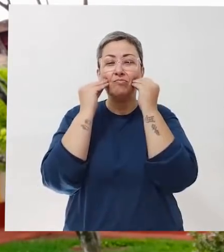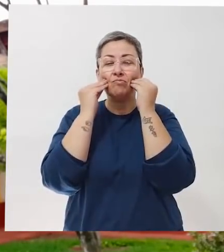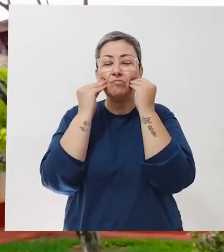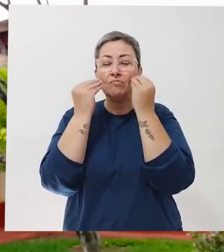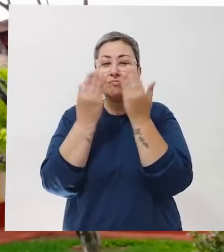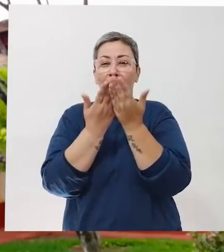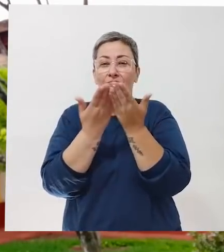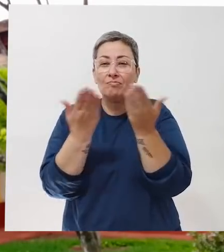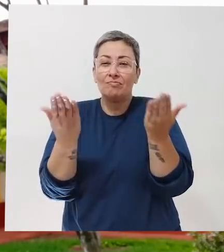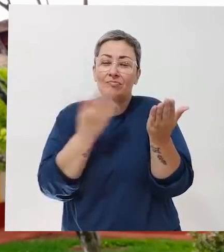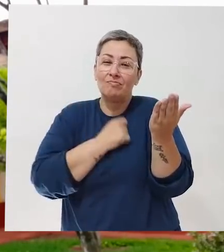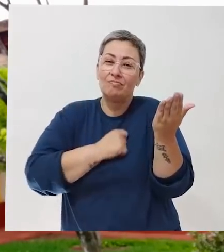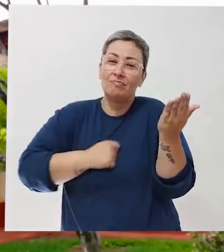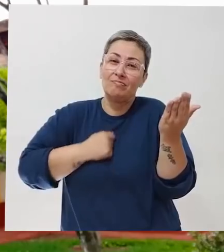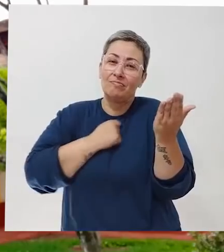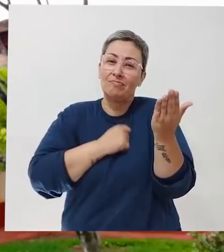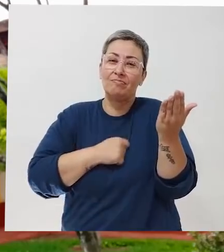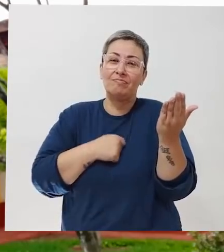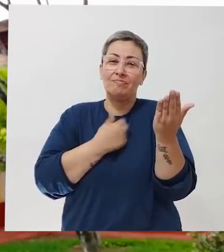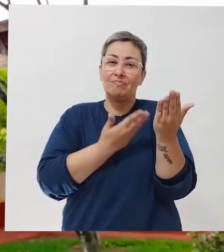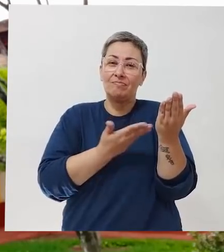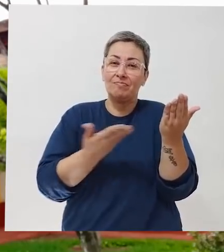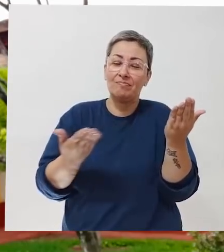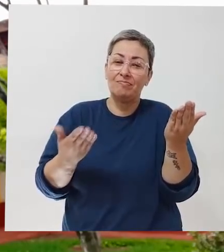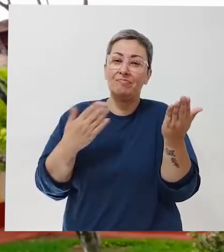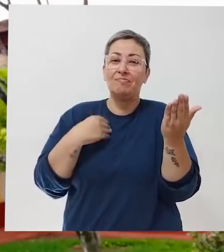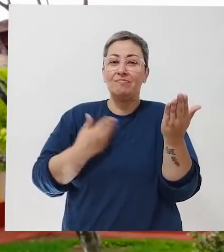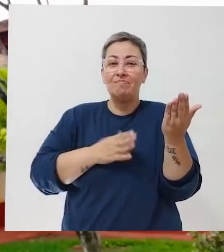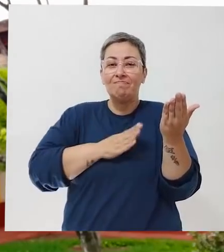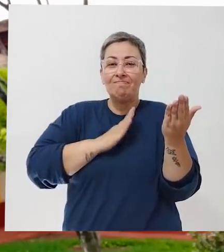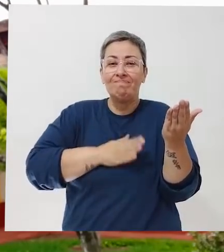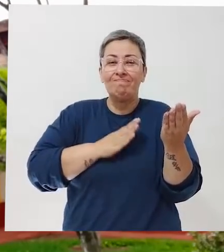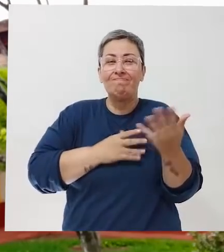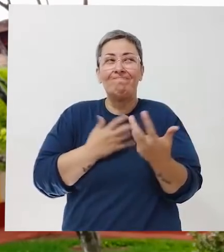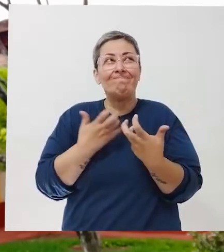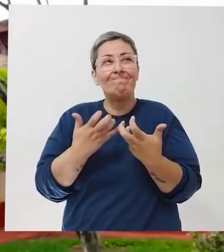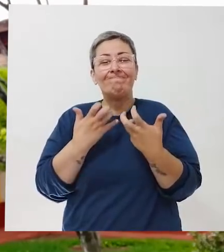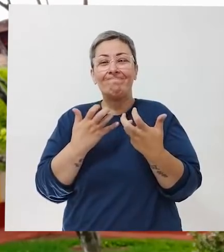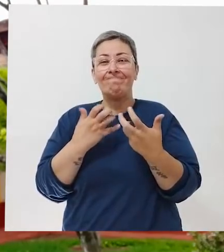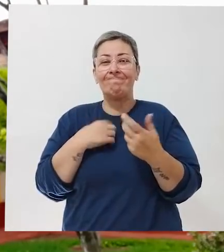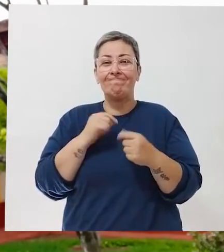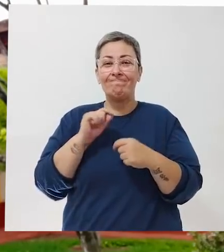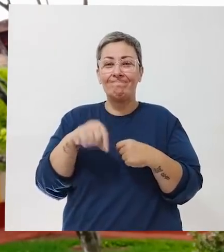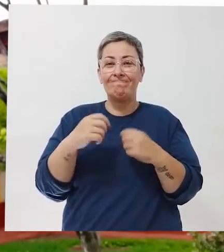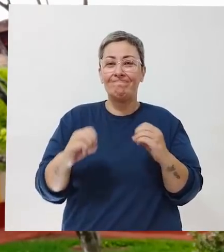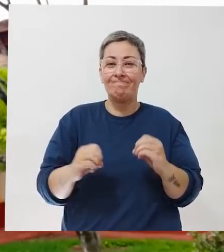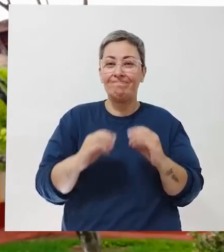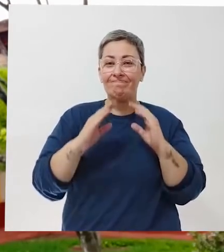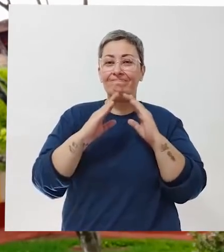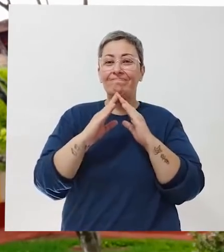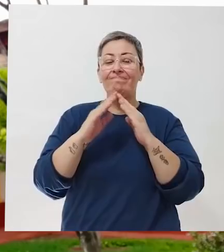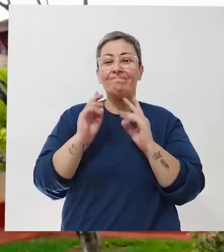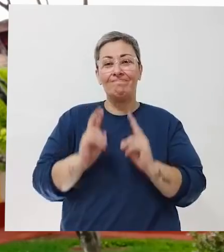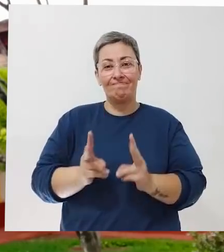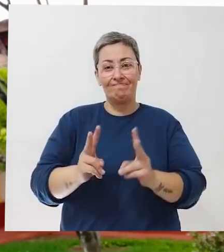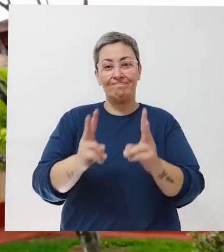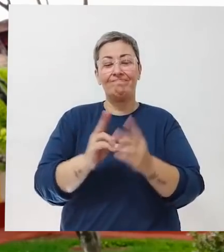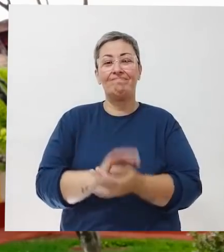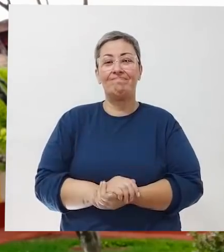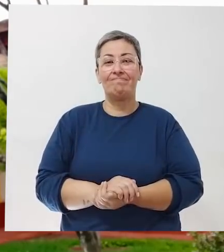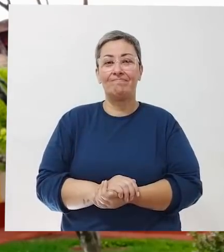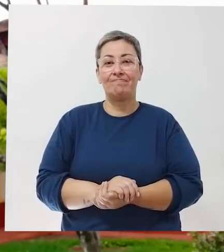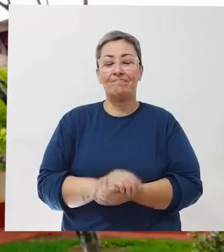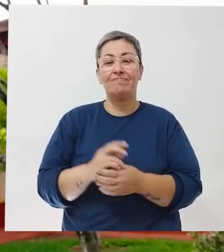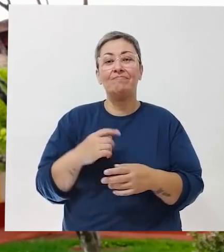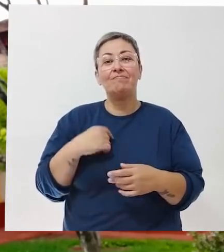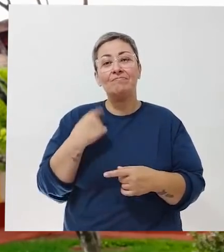grande beijo, morrendo de saudade de vocês, com o meu coração desejoso de que este programa